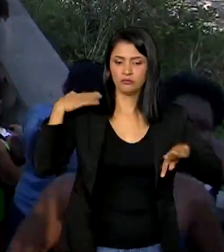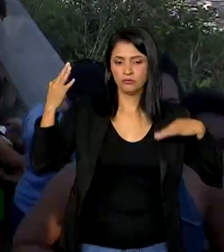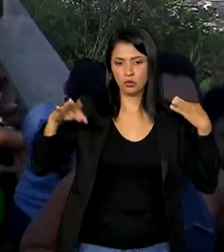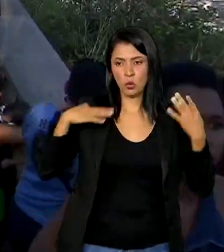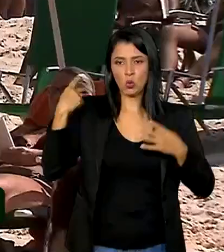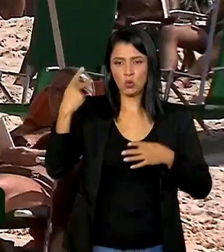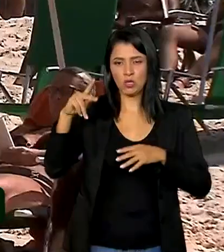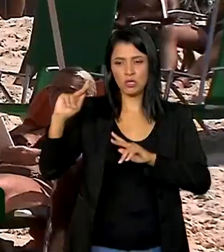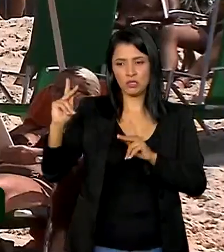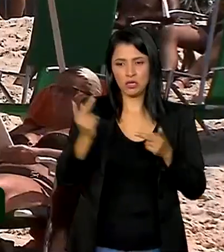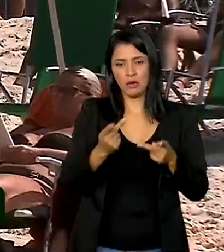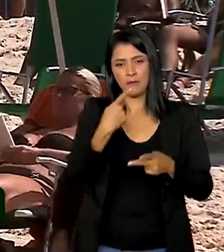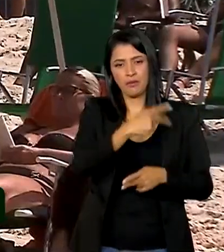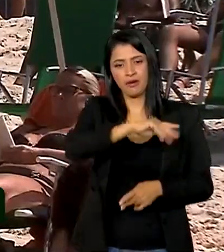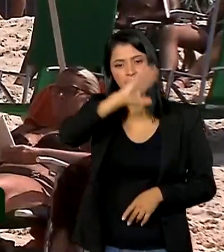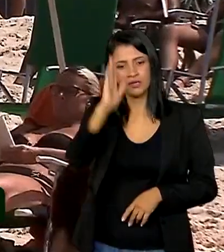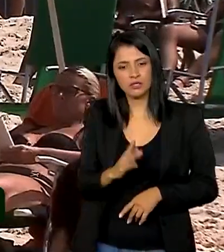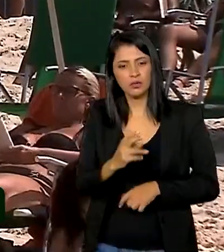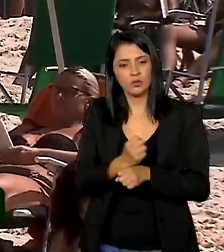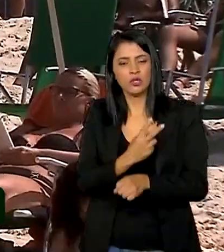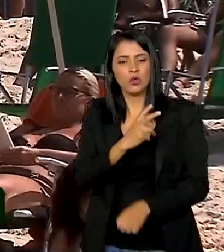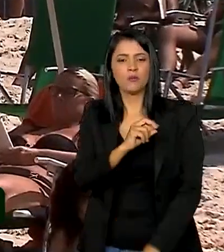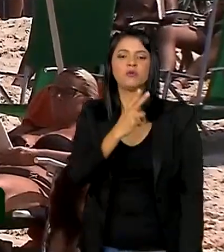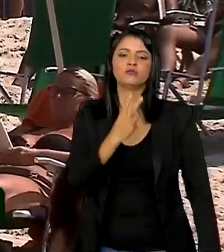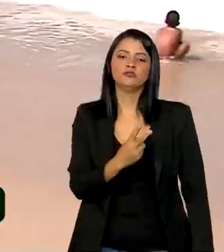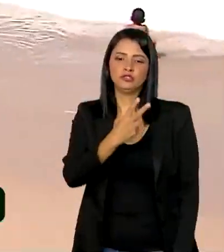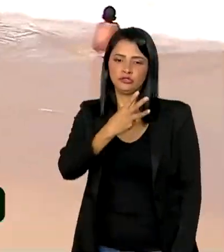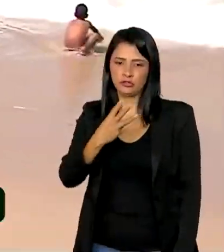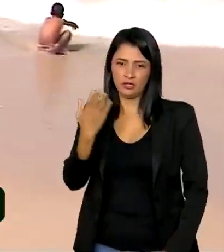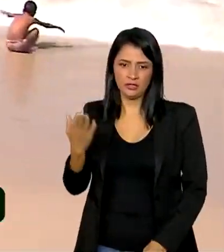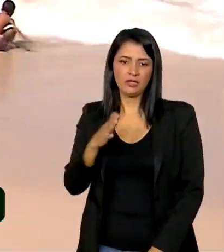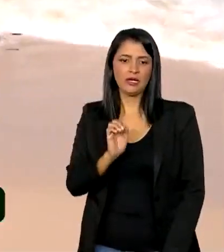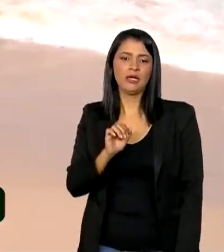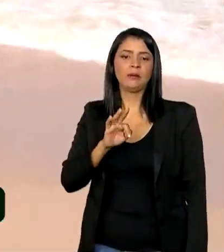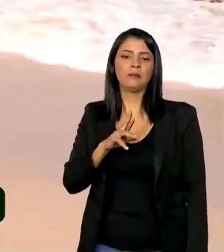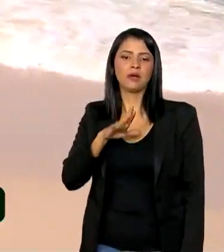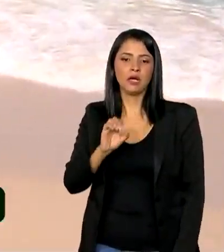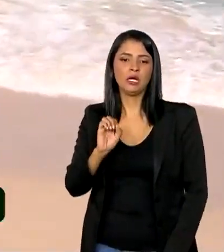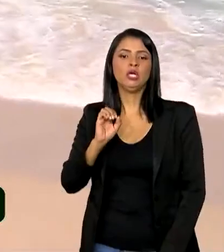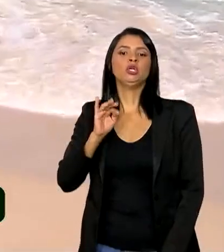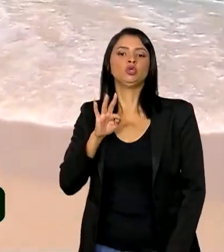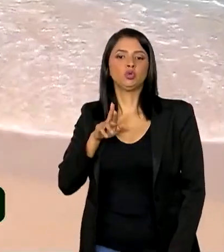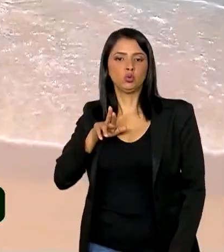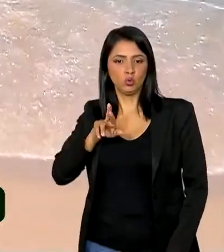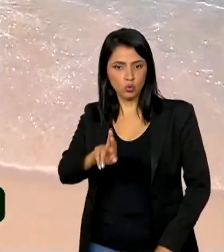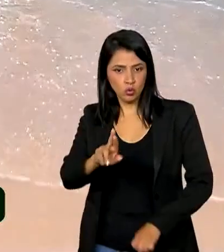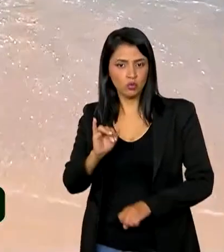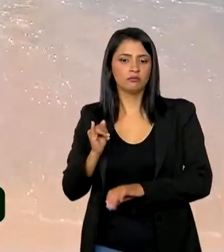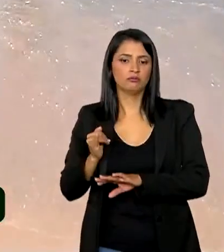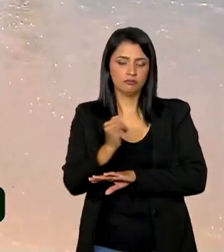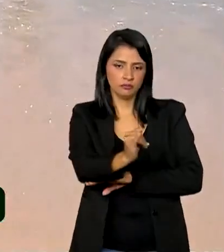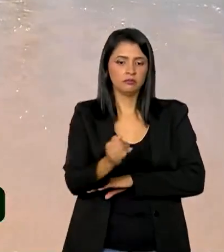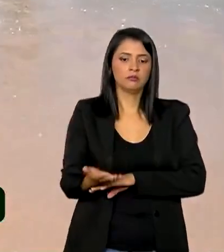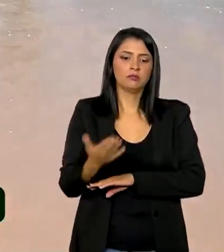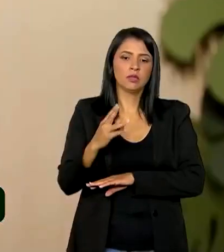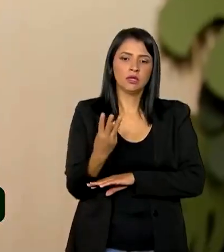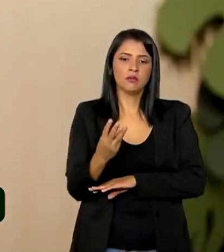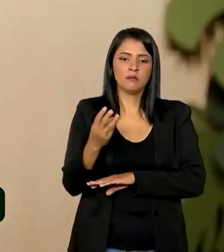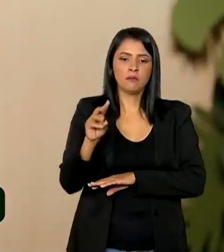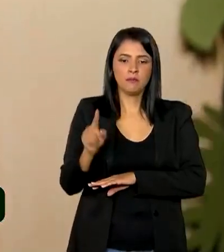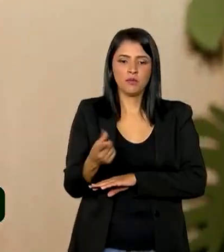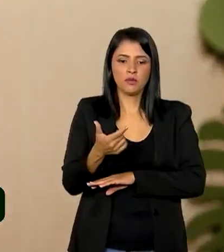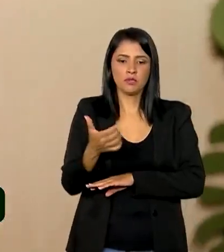na cidade de Nova York poderá conferir as riquezas da floresta por meio de uma jornada que vai ativar vários